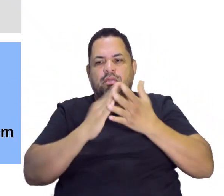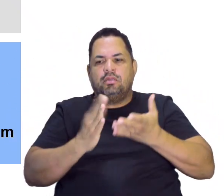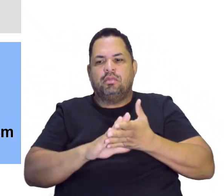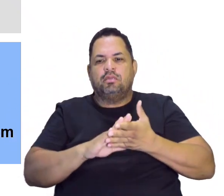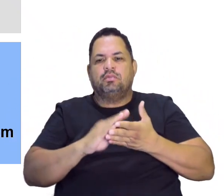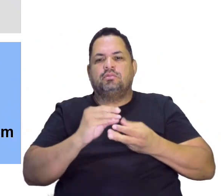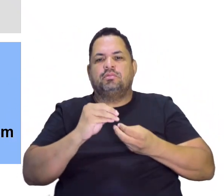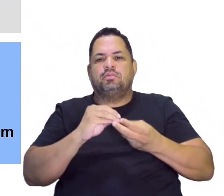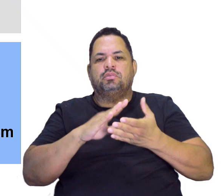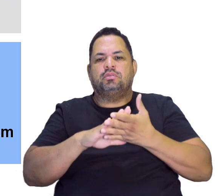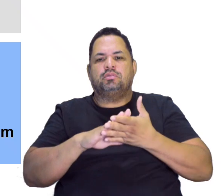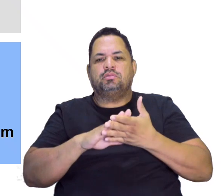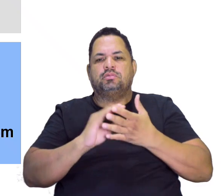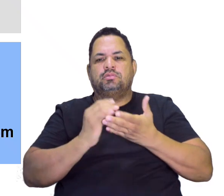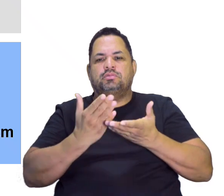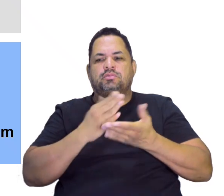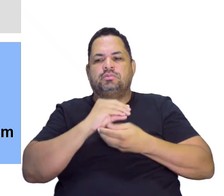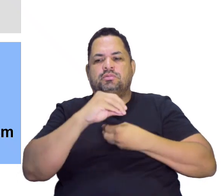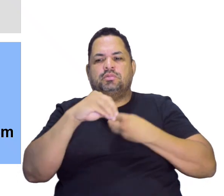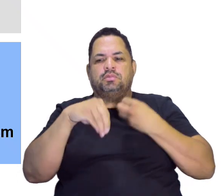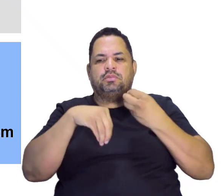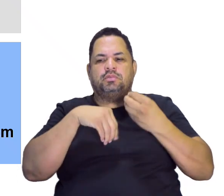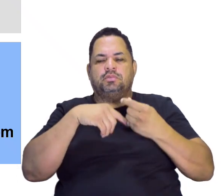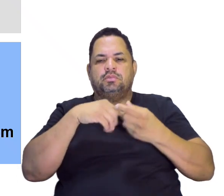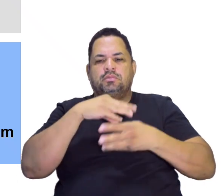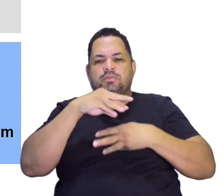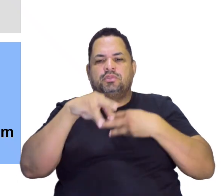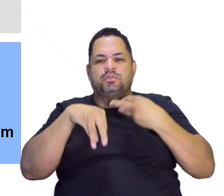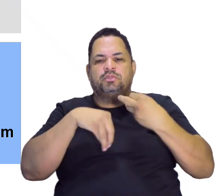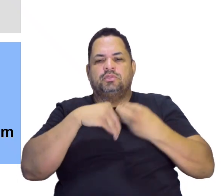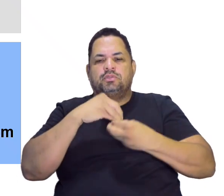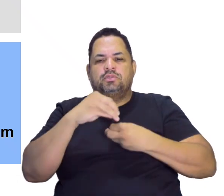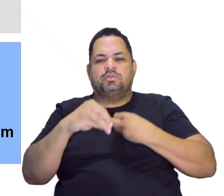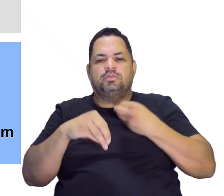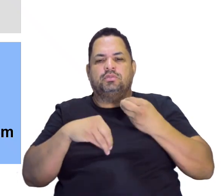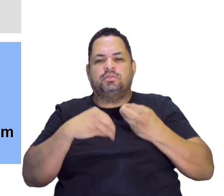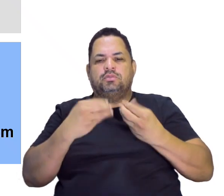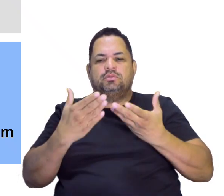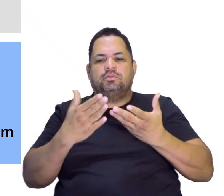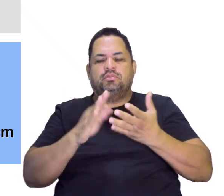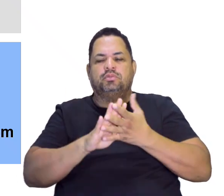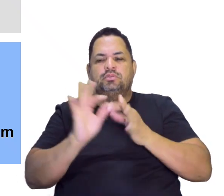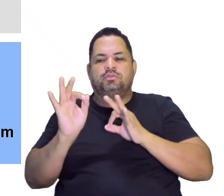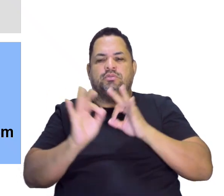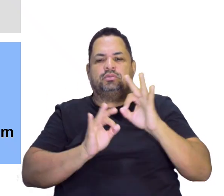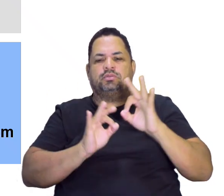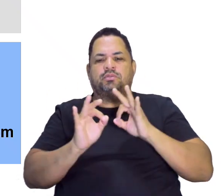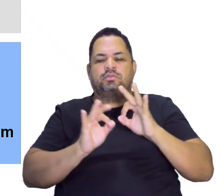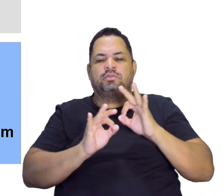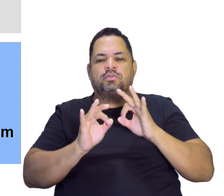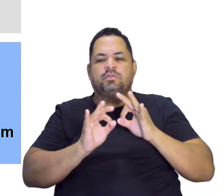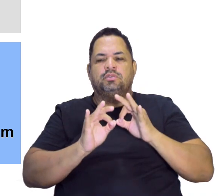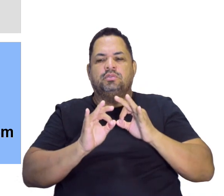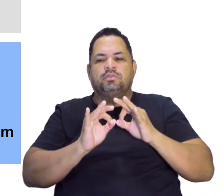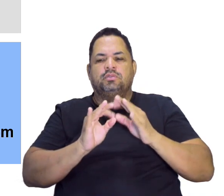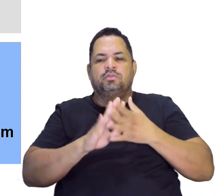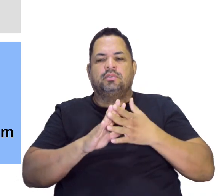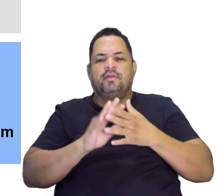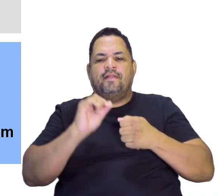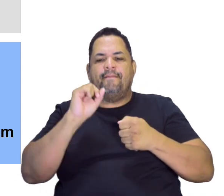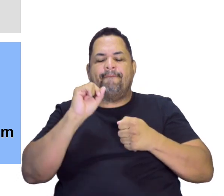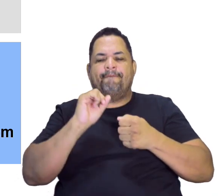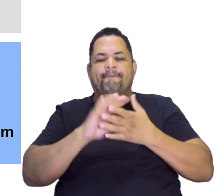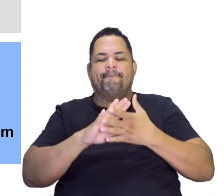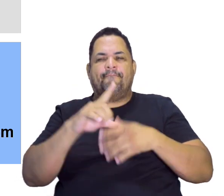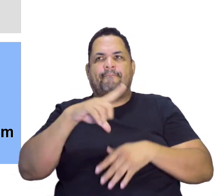brasileira e provocar aí vem a criatividade brasileira né vem a engenhosidade vem a